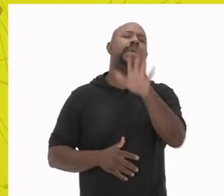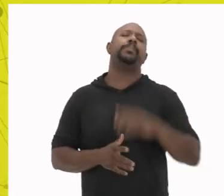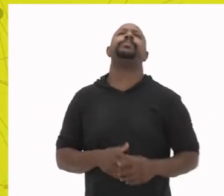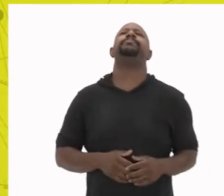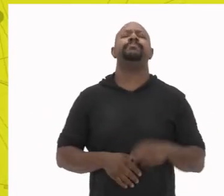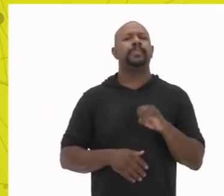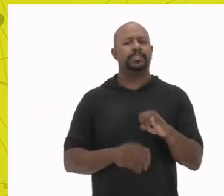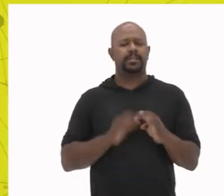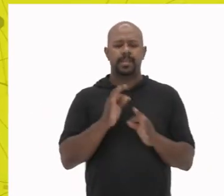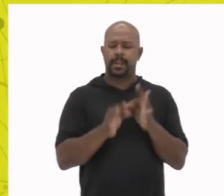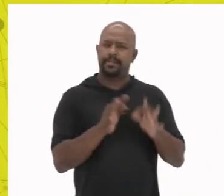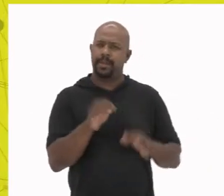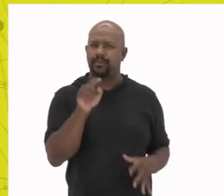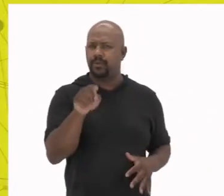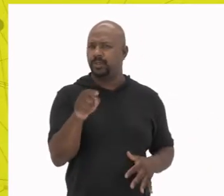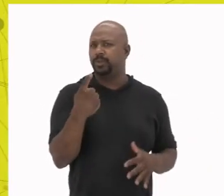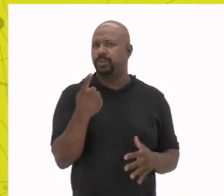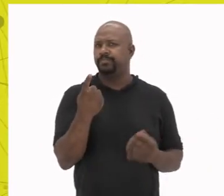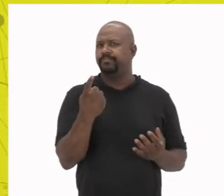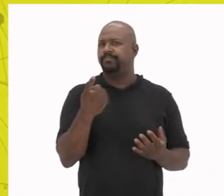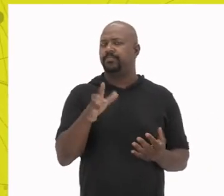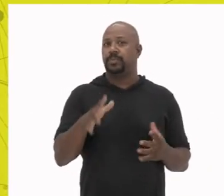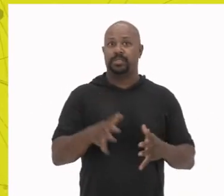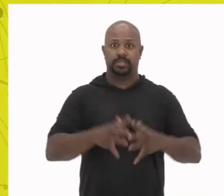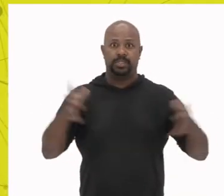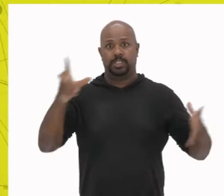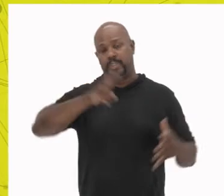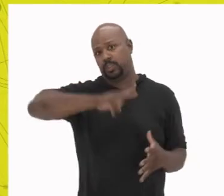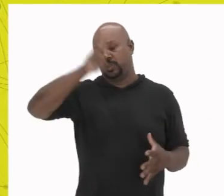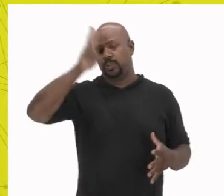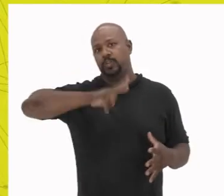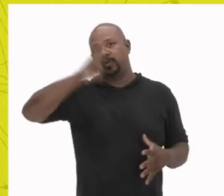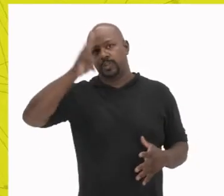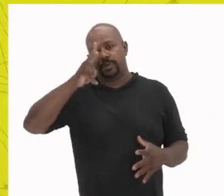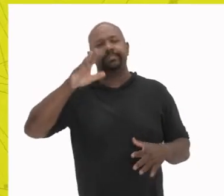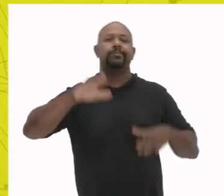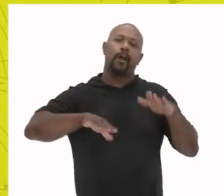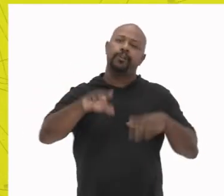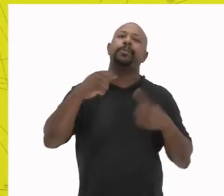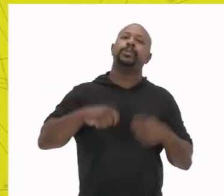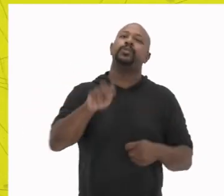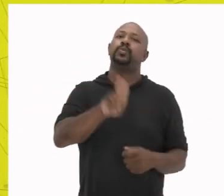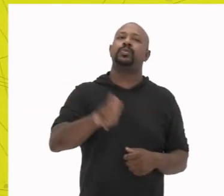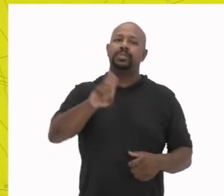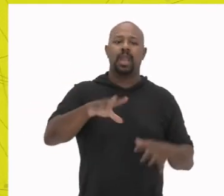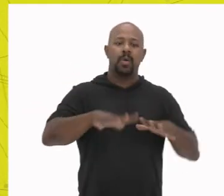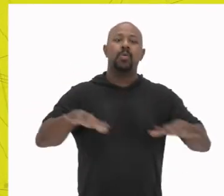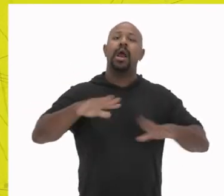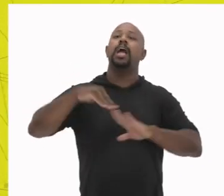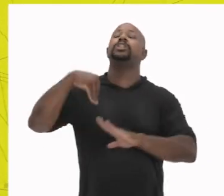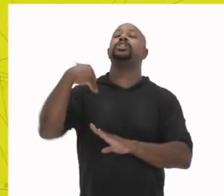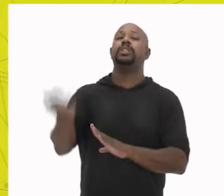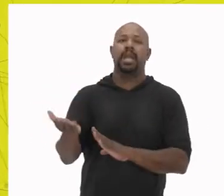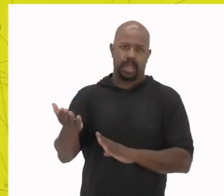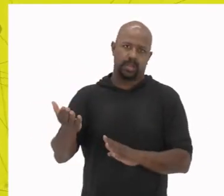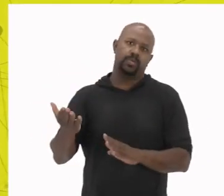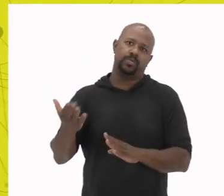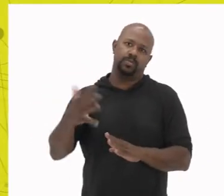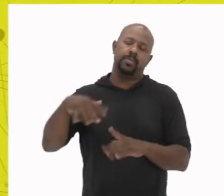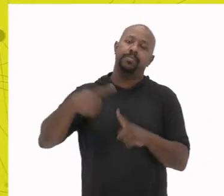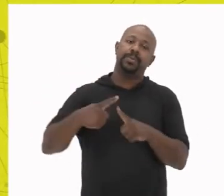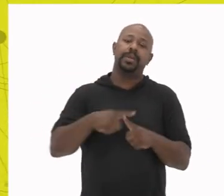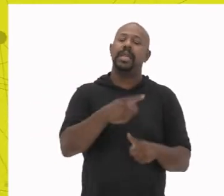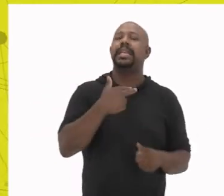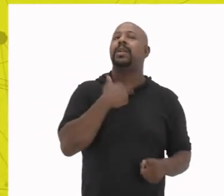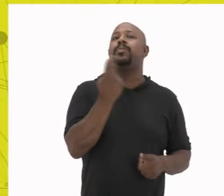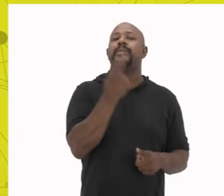trabalho. Por exemplo, se o tratamento for de uma obra de grandes dimensões, talvez você precise utilizar um espaço